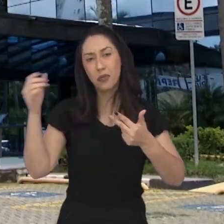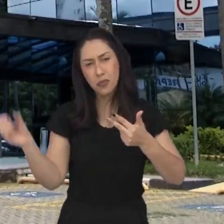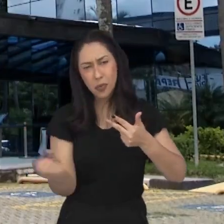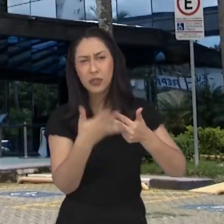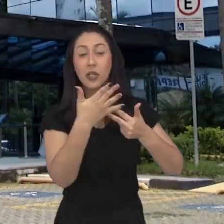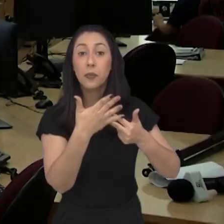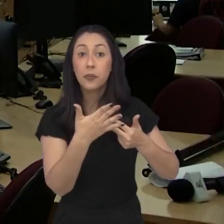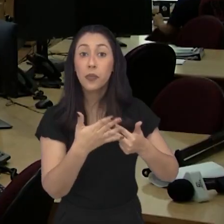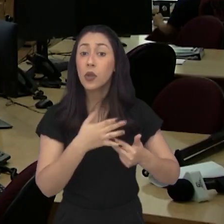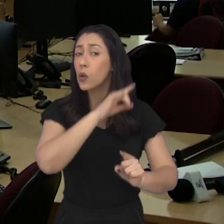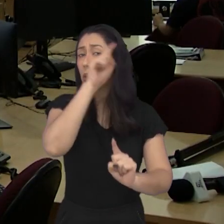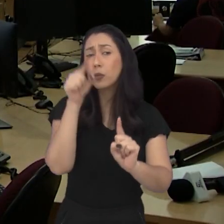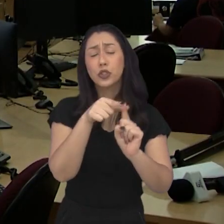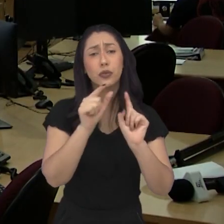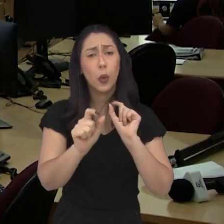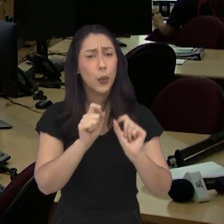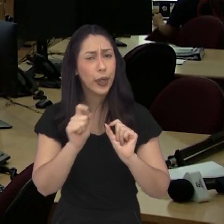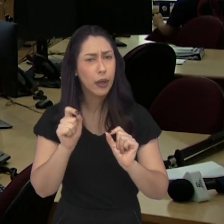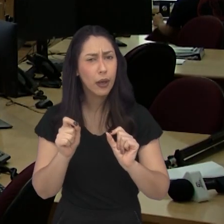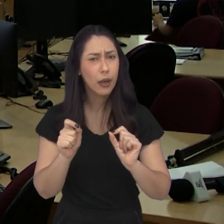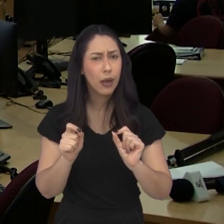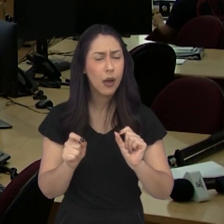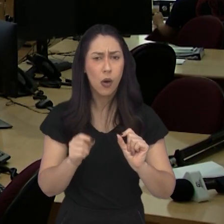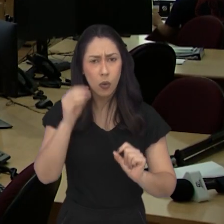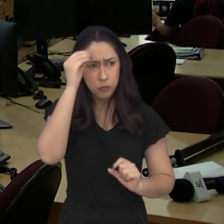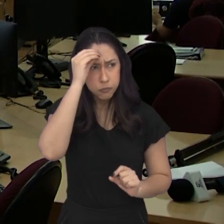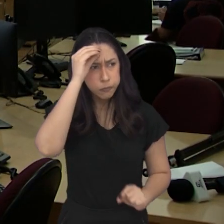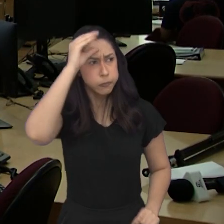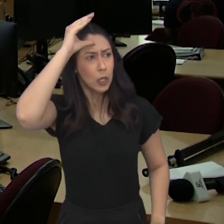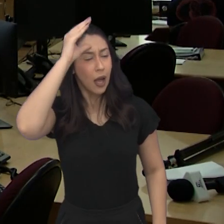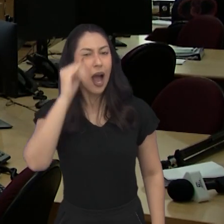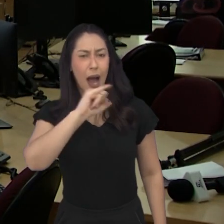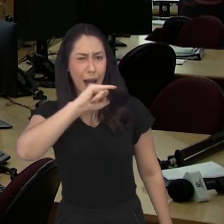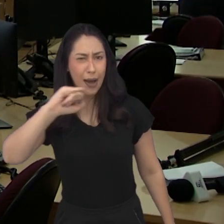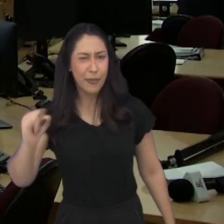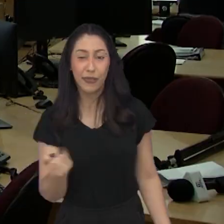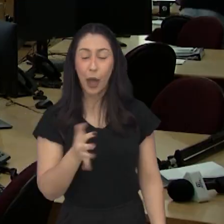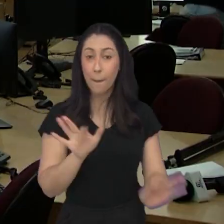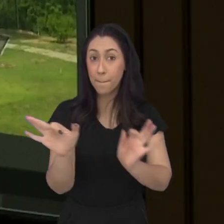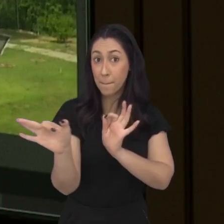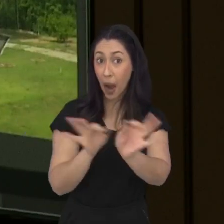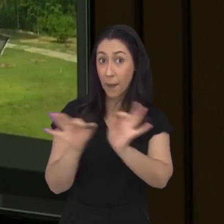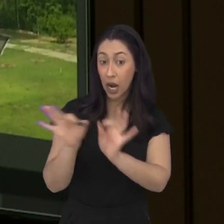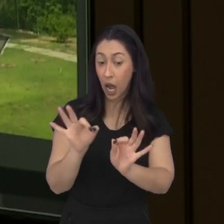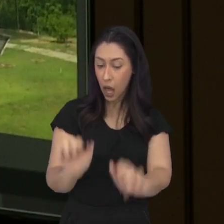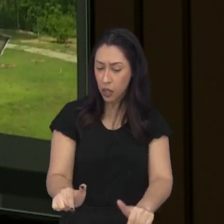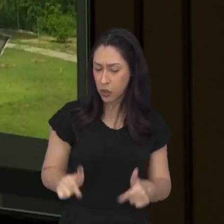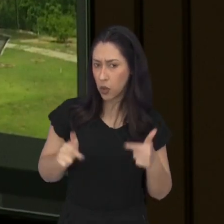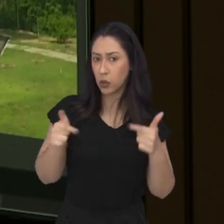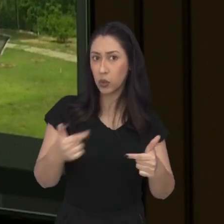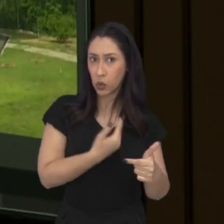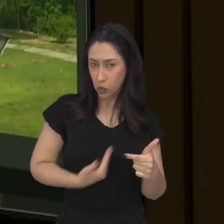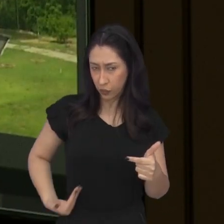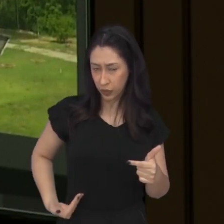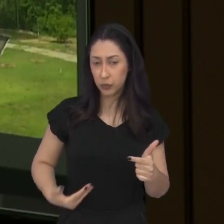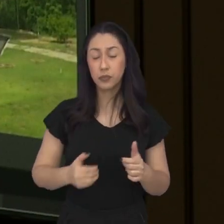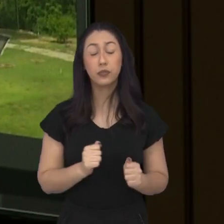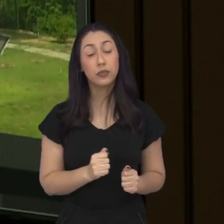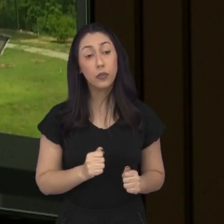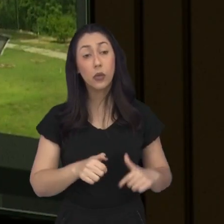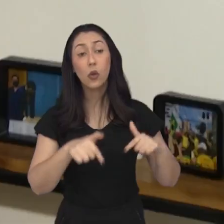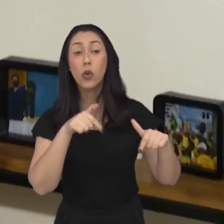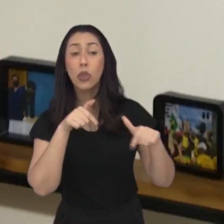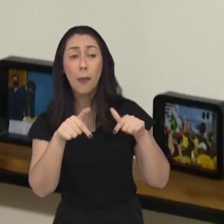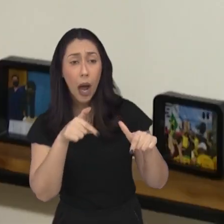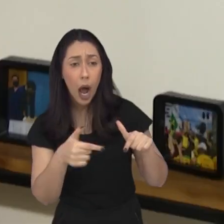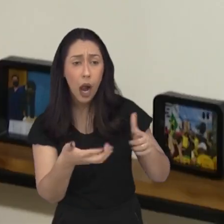e Inovação. O objetivo é aproveitar o conhecimento produzido pelos especialistas para a elaboração de políticas